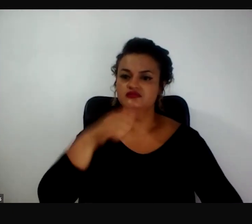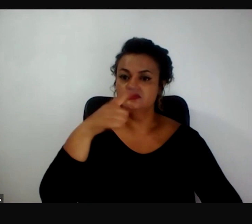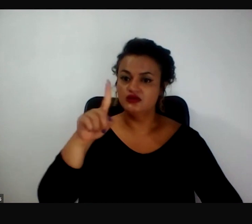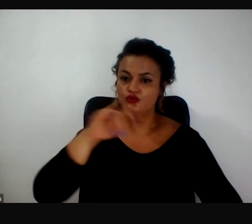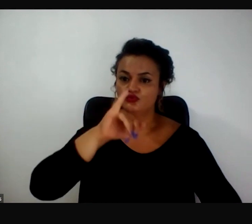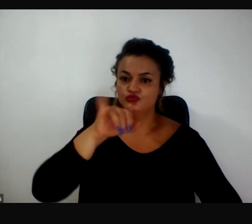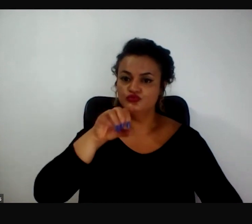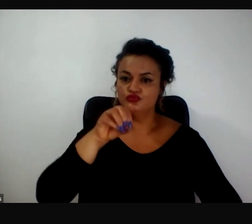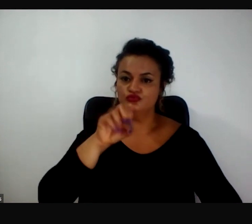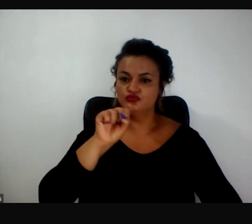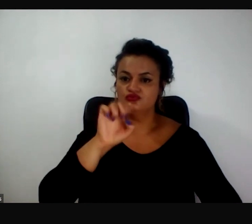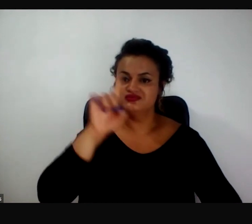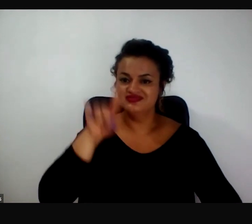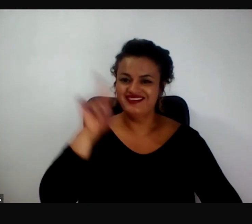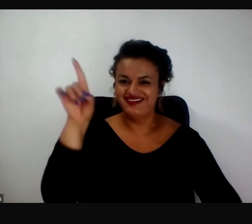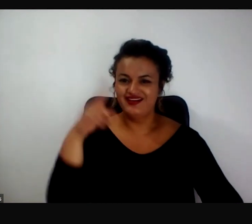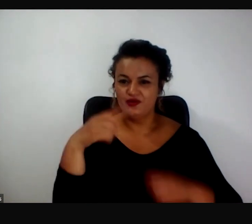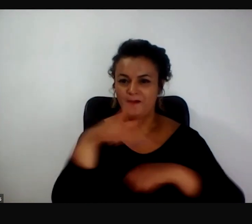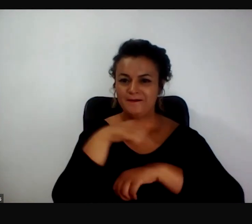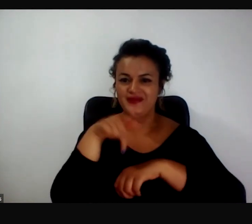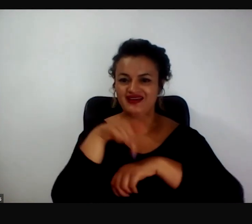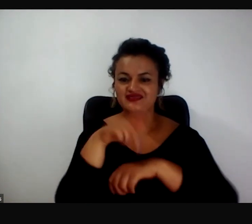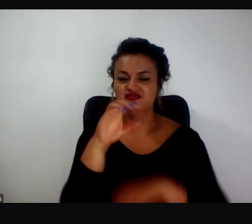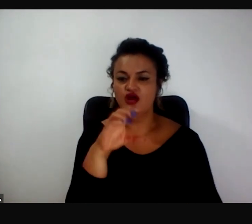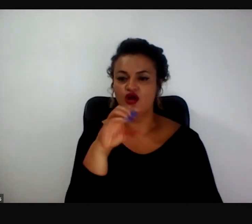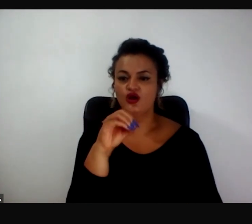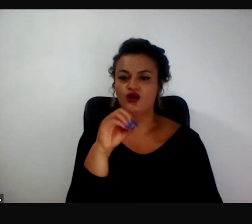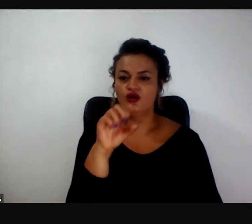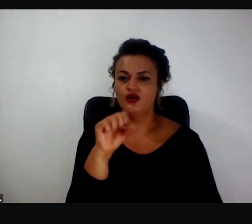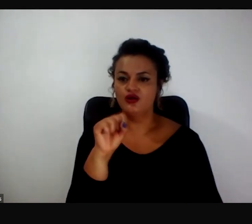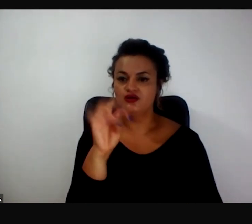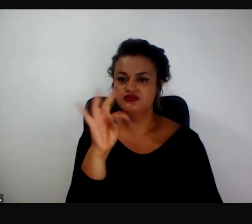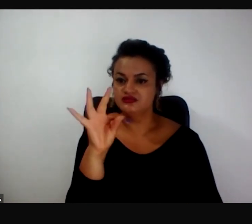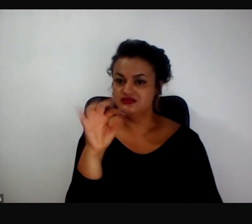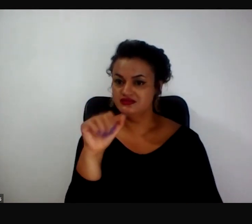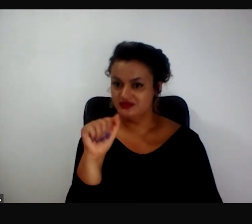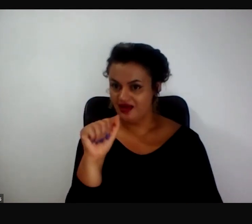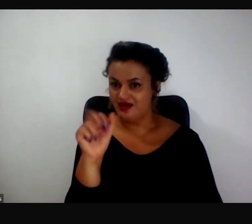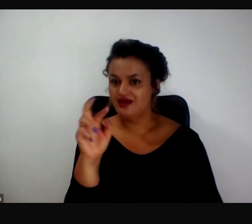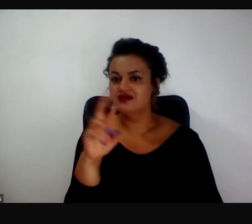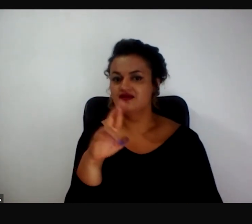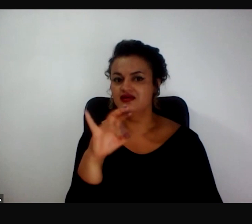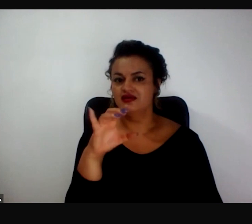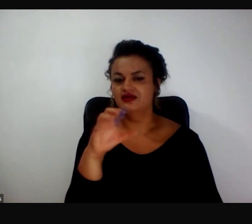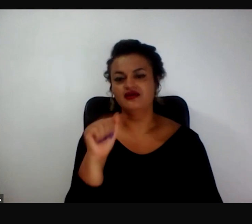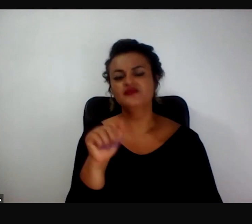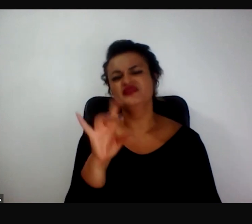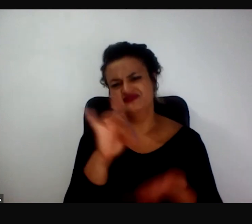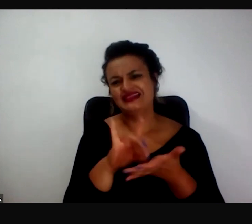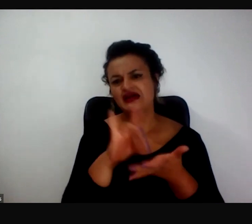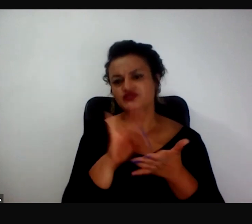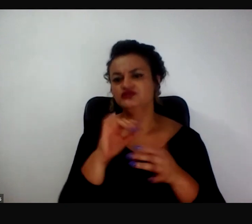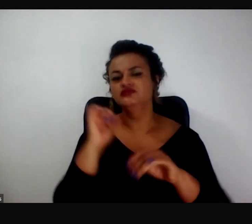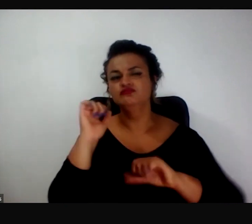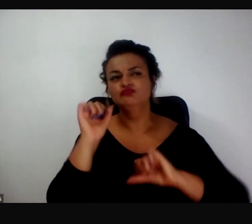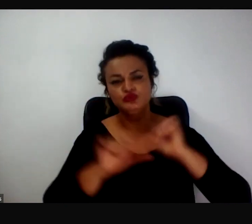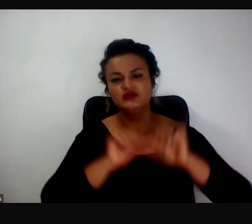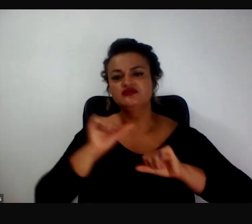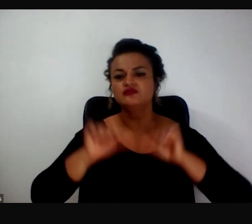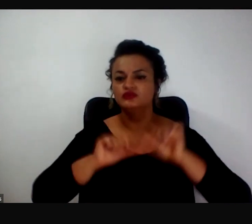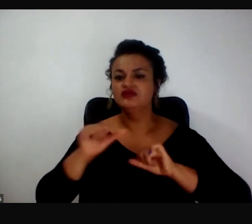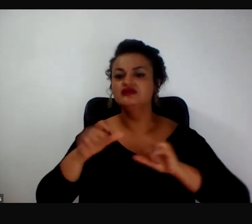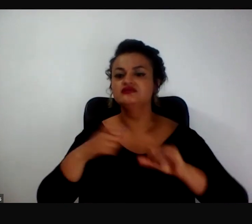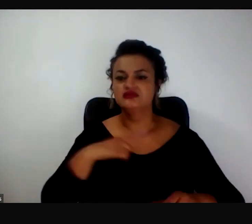É verdade que essa postura vem mudando, nós temos aceitado mais, não só do